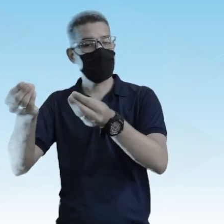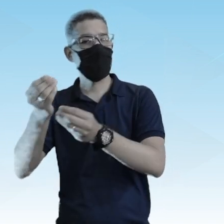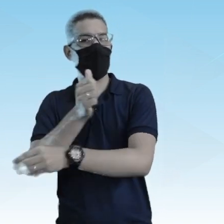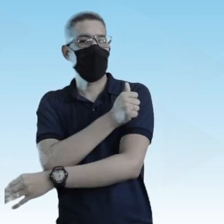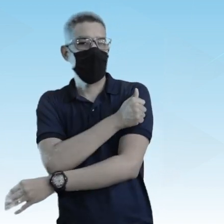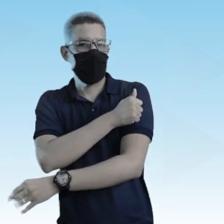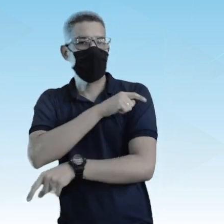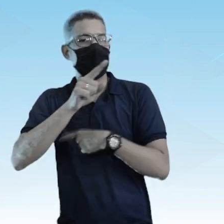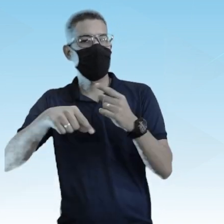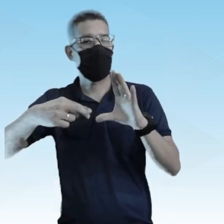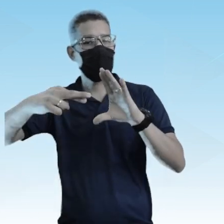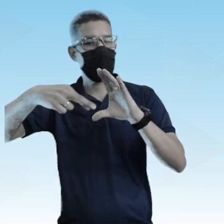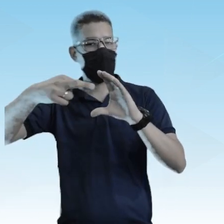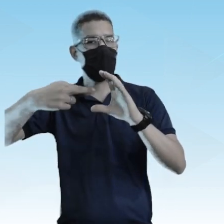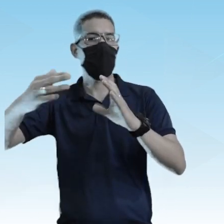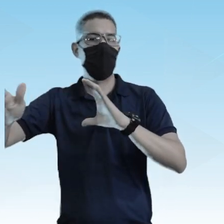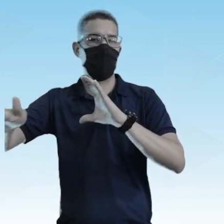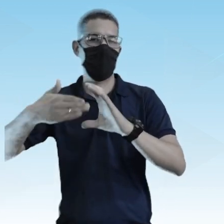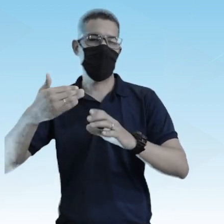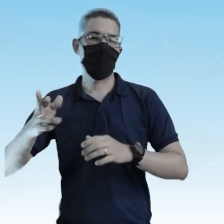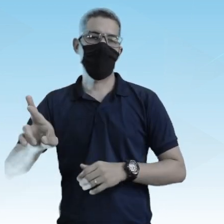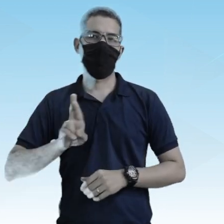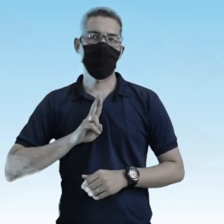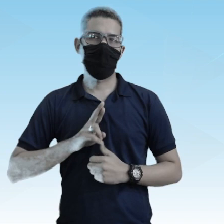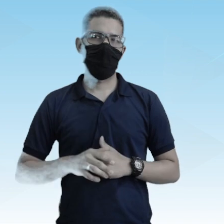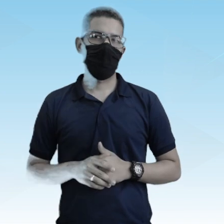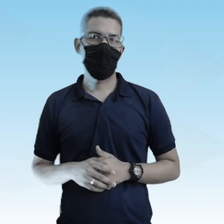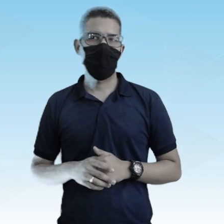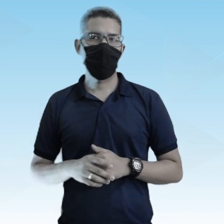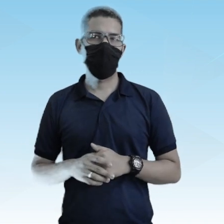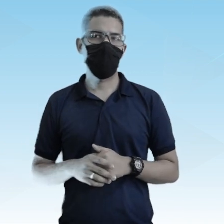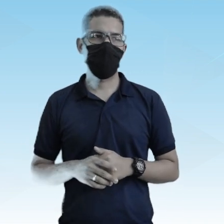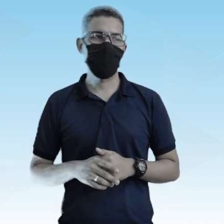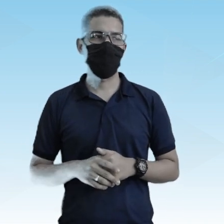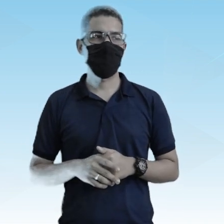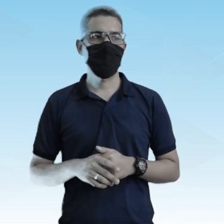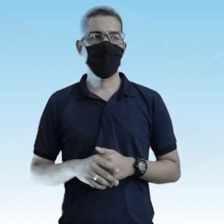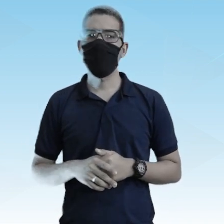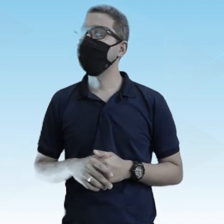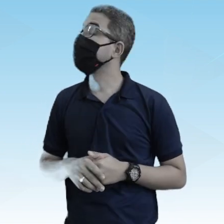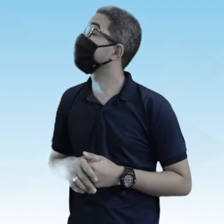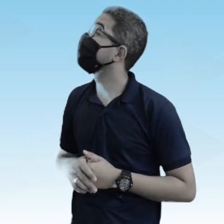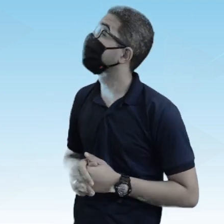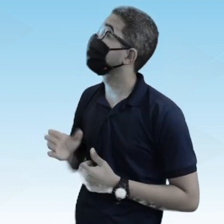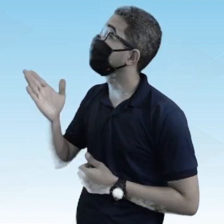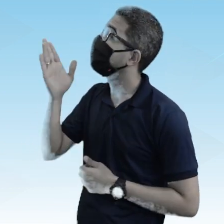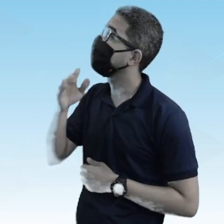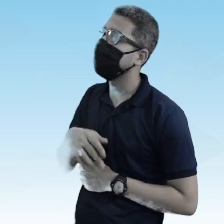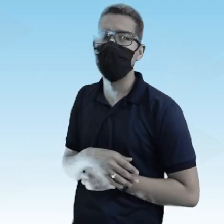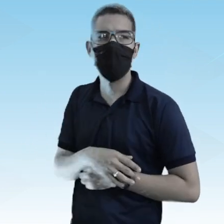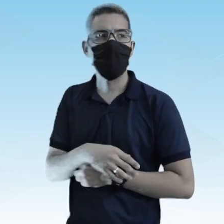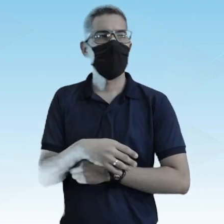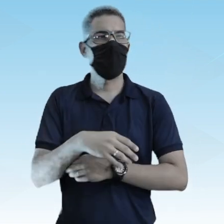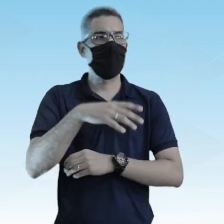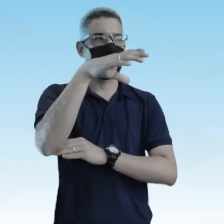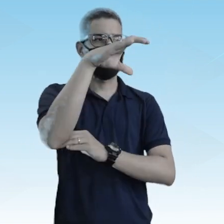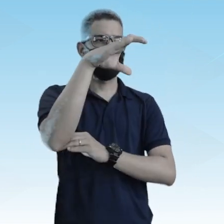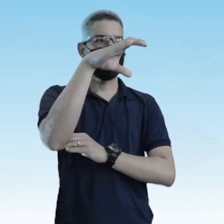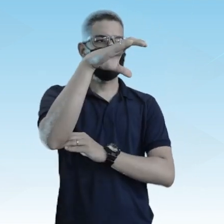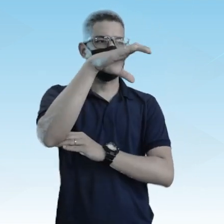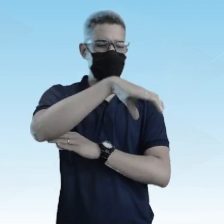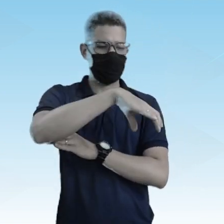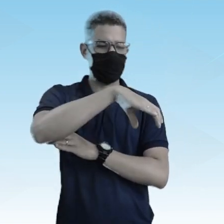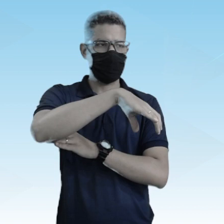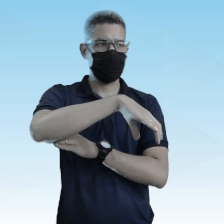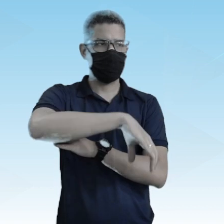da Transmissão, tudo junto sem acento. Desafio é show, tá? Classifique os ângulos destacados como reto, agudo ou